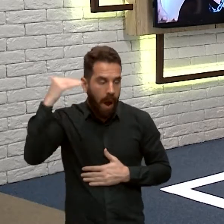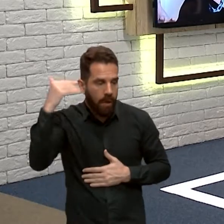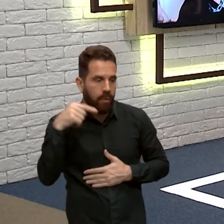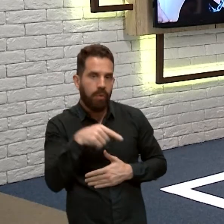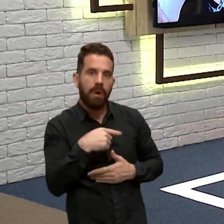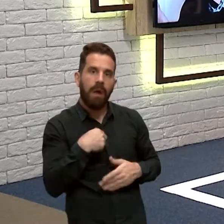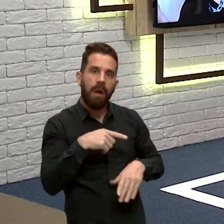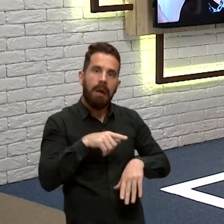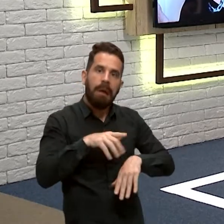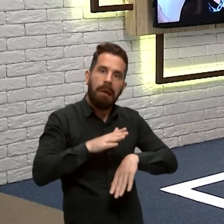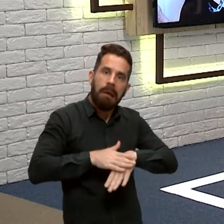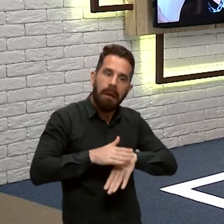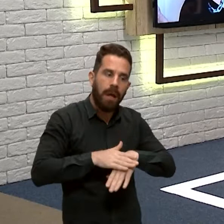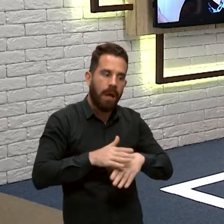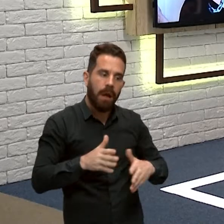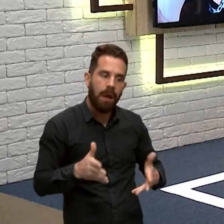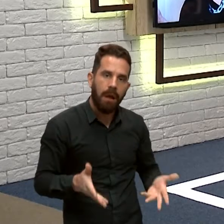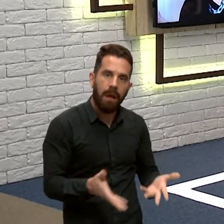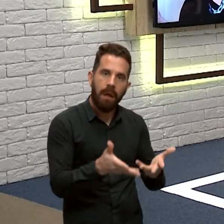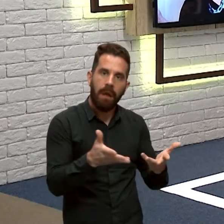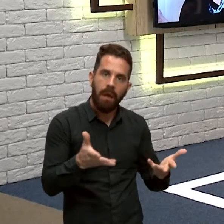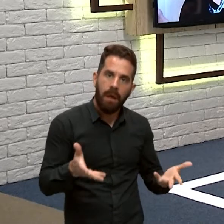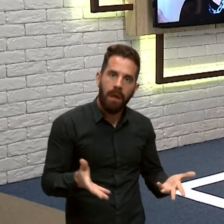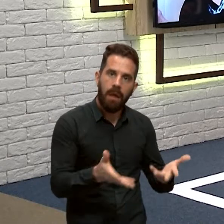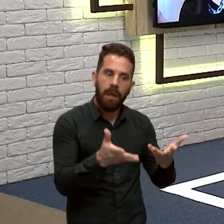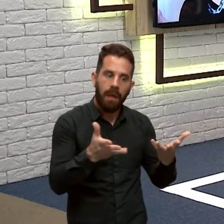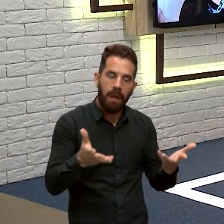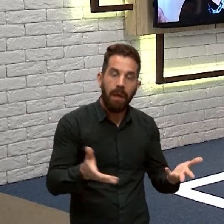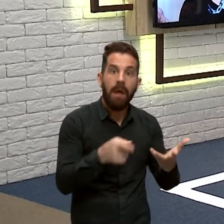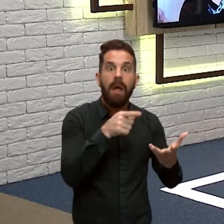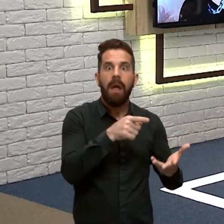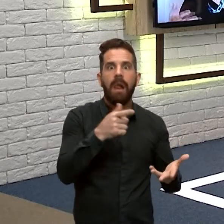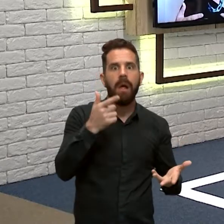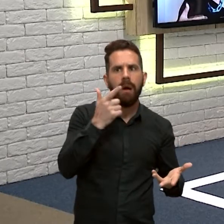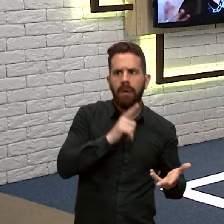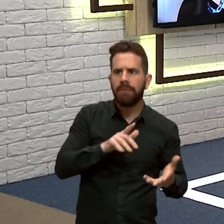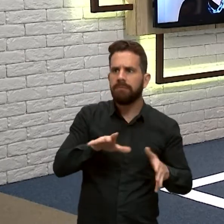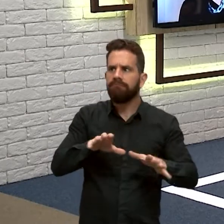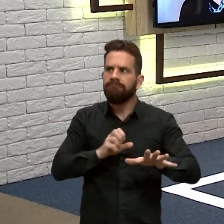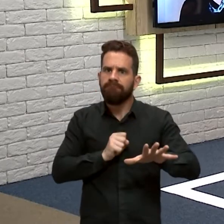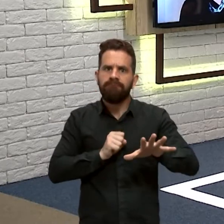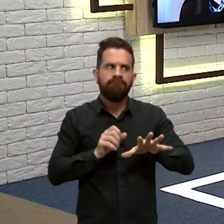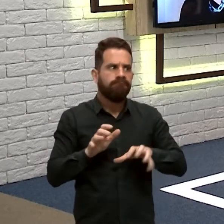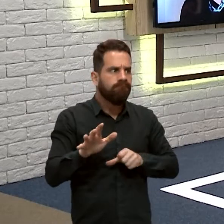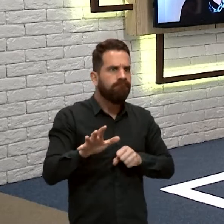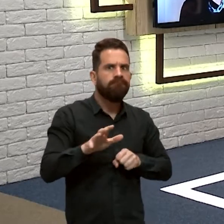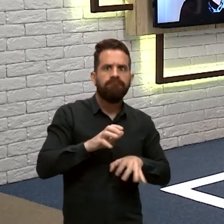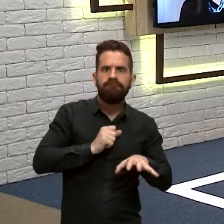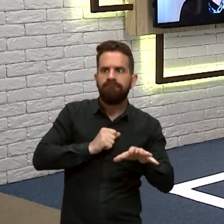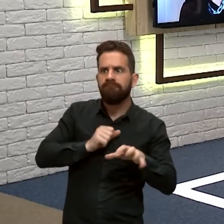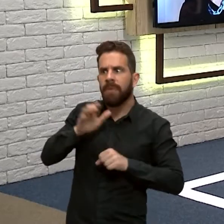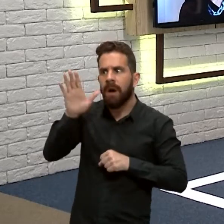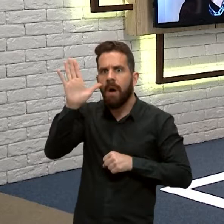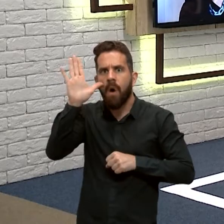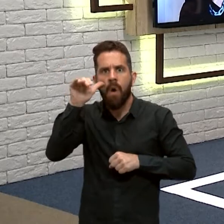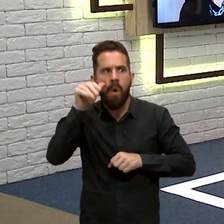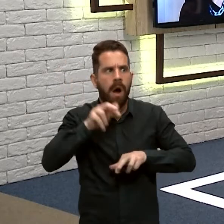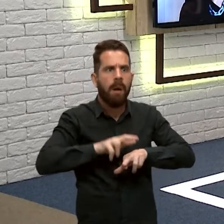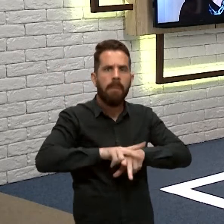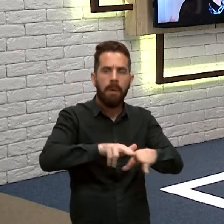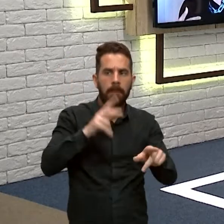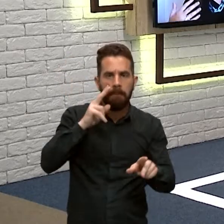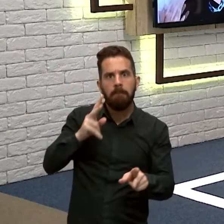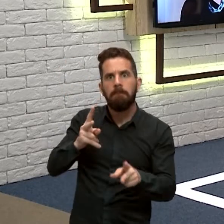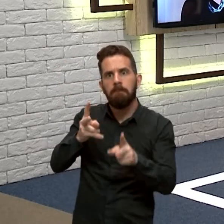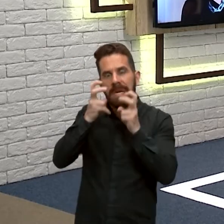ela desenvolva essa leitura de mundo, de sociedade, de ser humano e perceba esses diversos